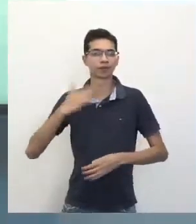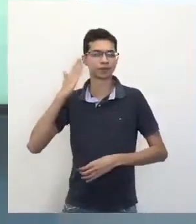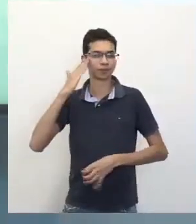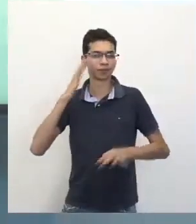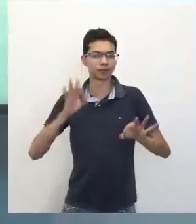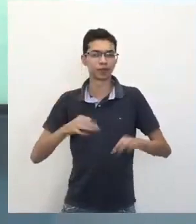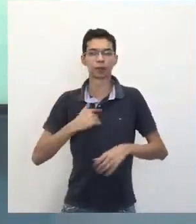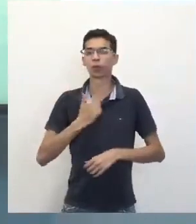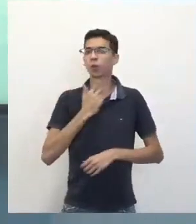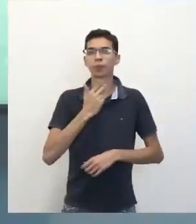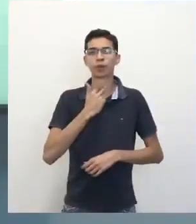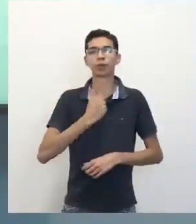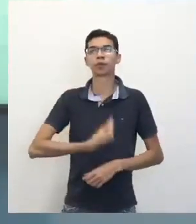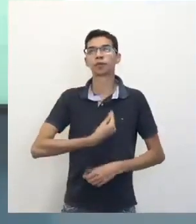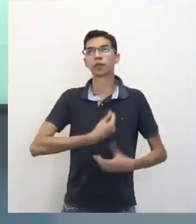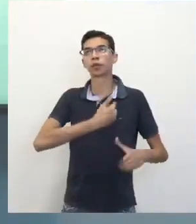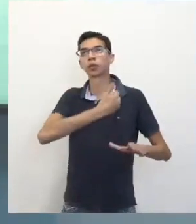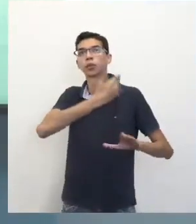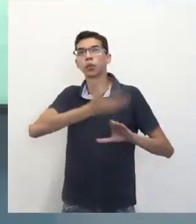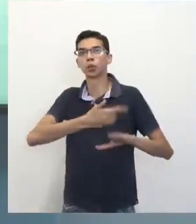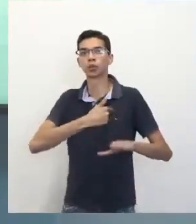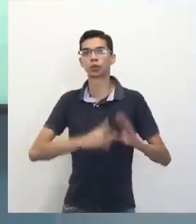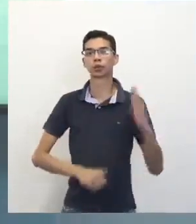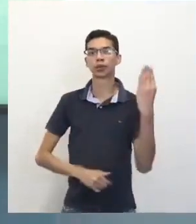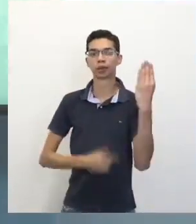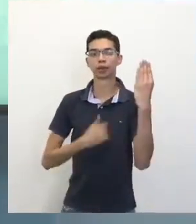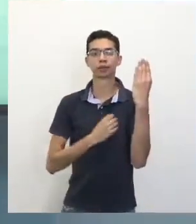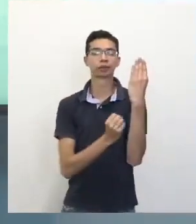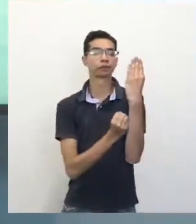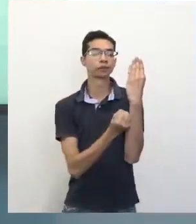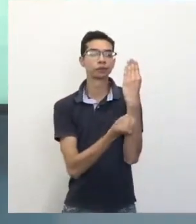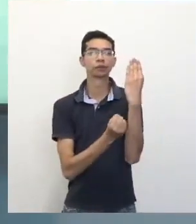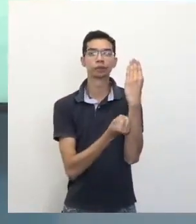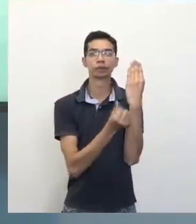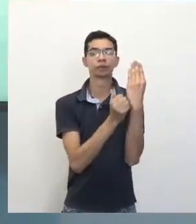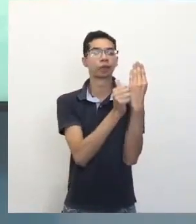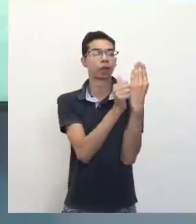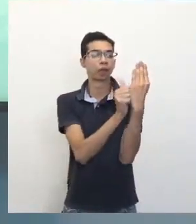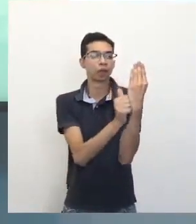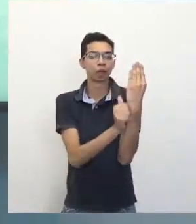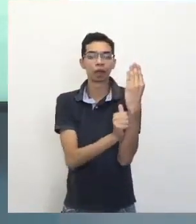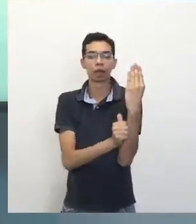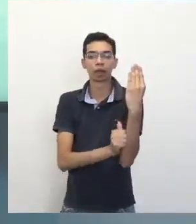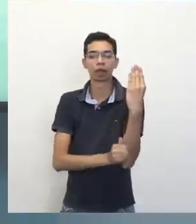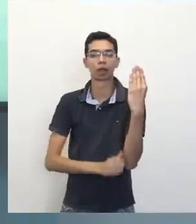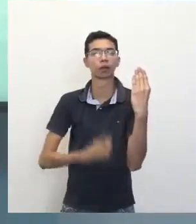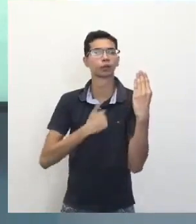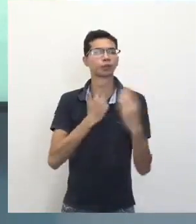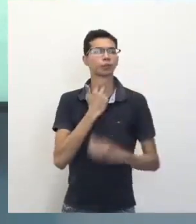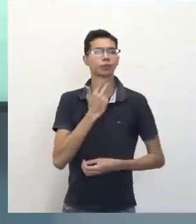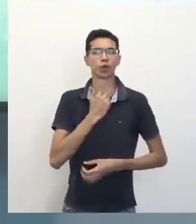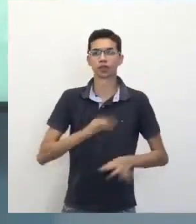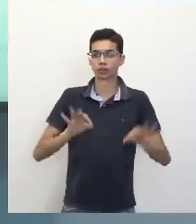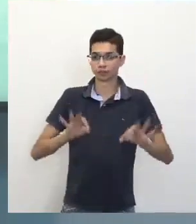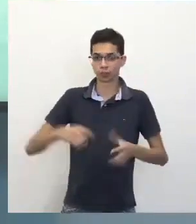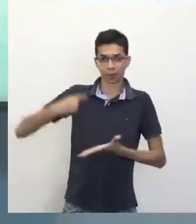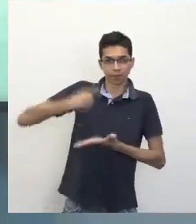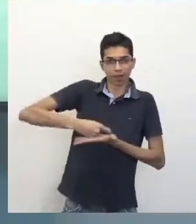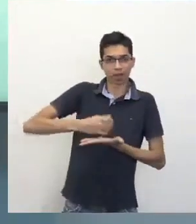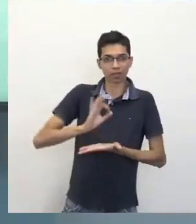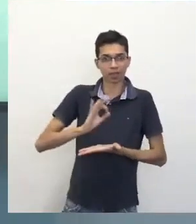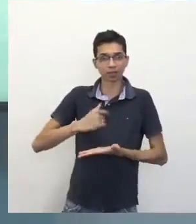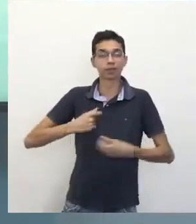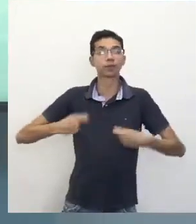inteira esculpindo um pedaço de madeira. Eu tenho que ter um prazo, eu tenho que colocar, mesmo que não seja uma encomenda paga, eu tenho